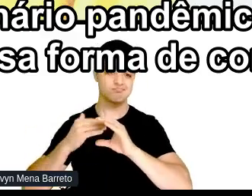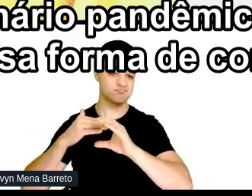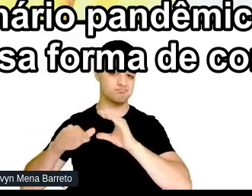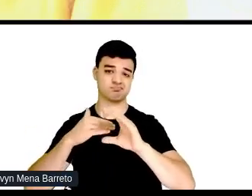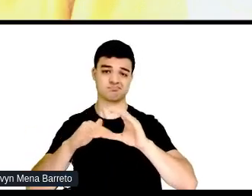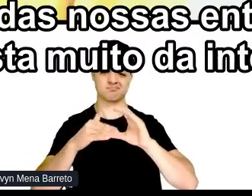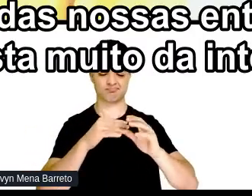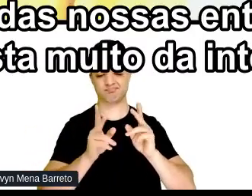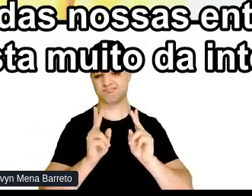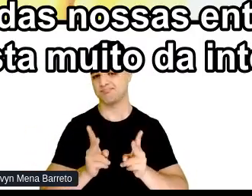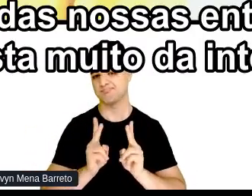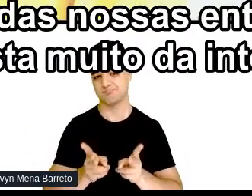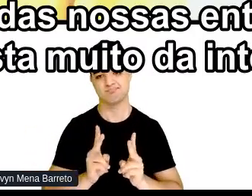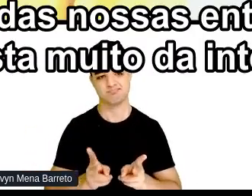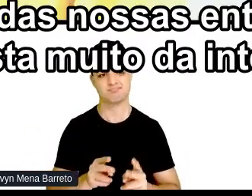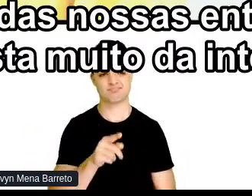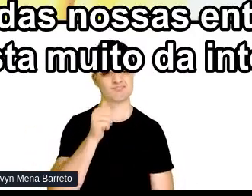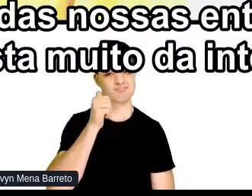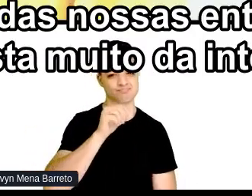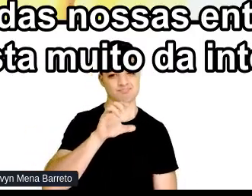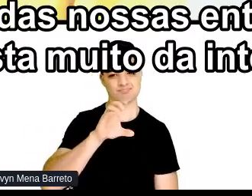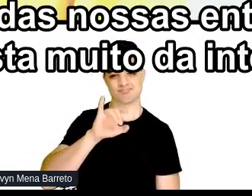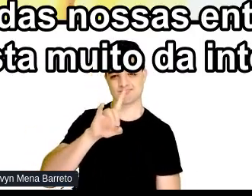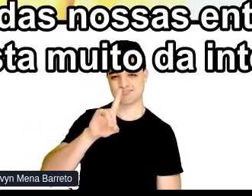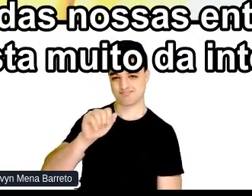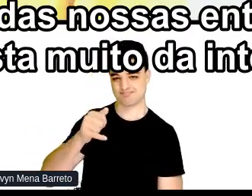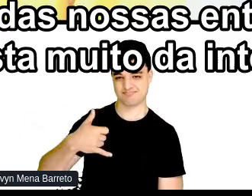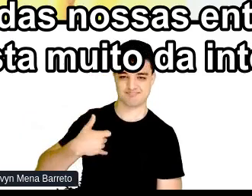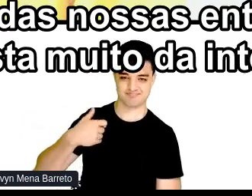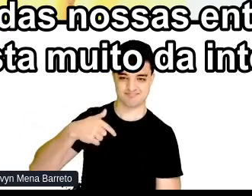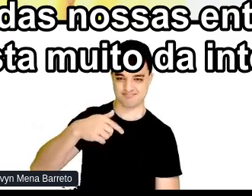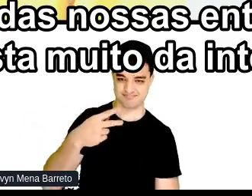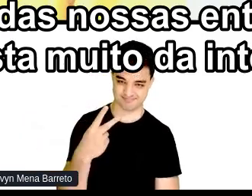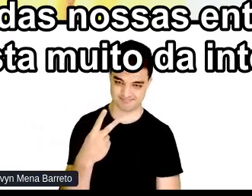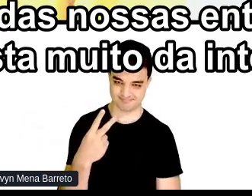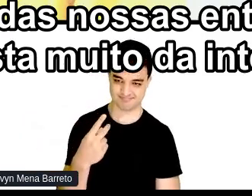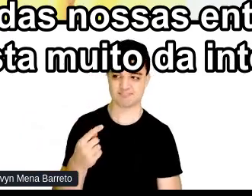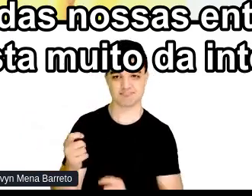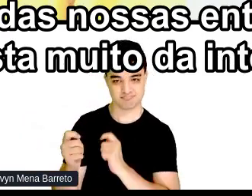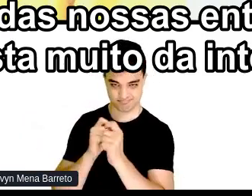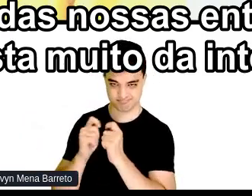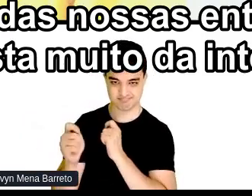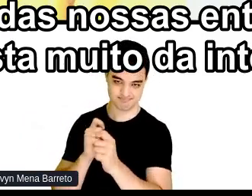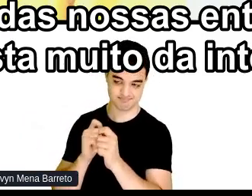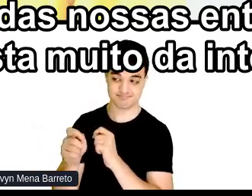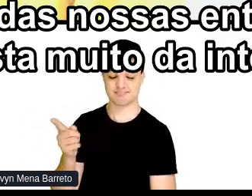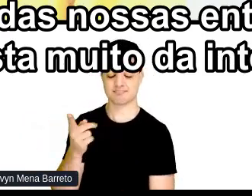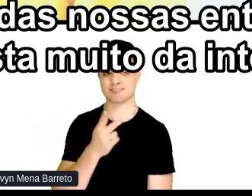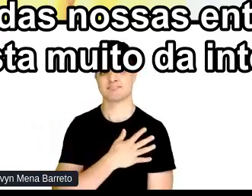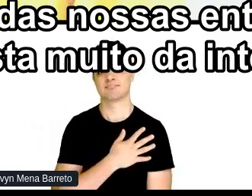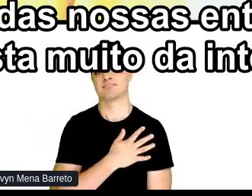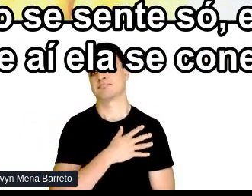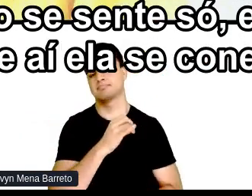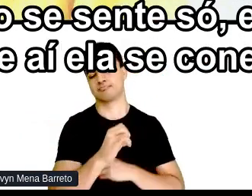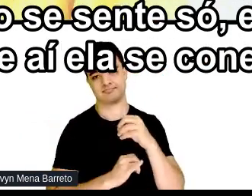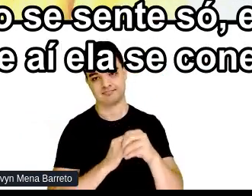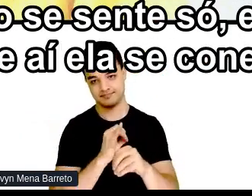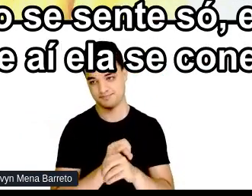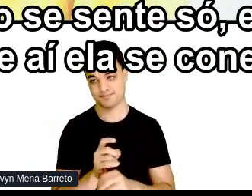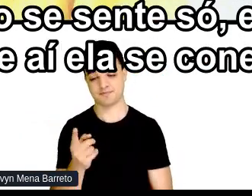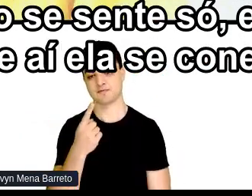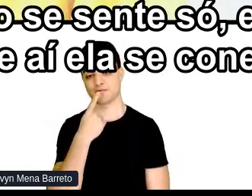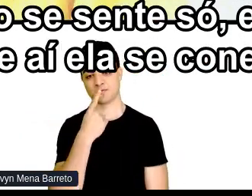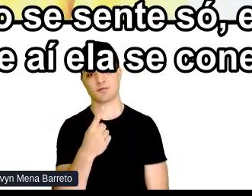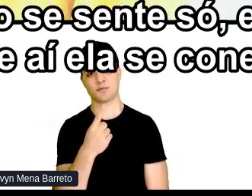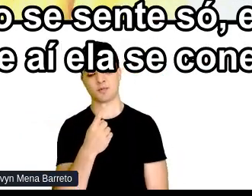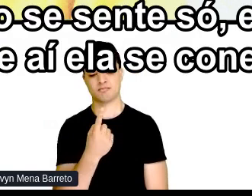Se eles têm alguém com um pouco mais costume de usar a internet, eles vão passar para essa pessoa. Essa tendência é muito forte,